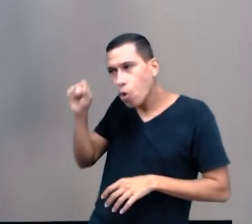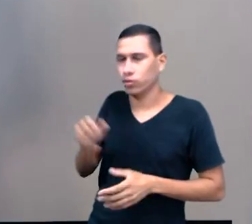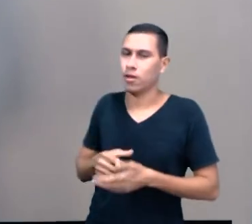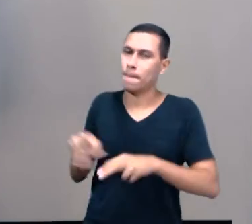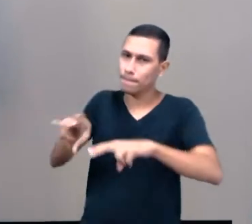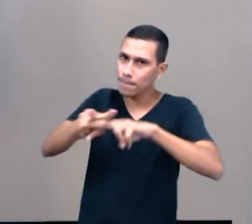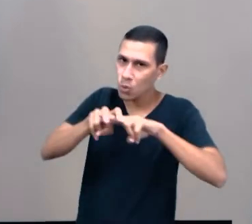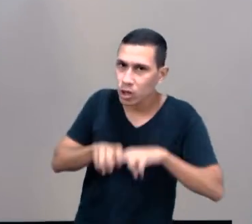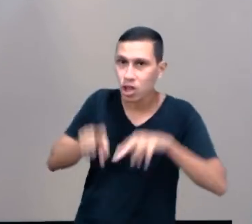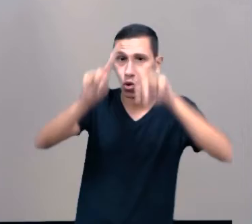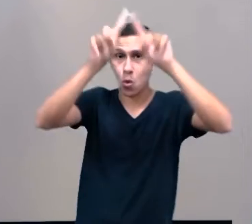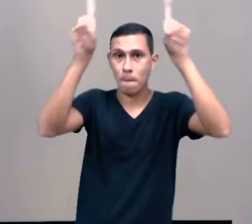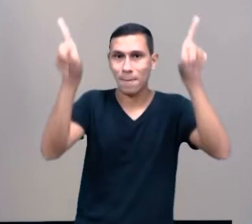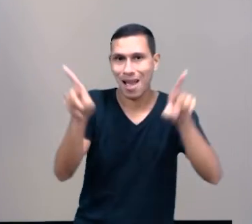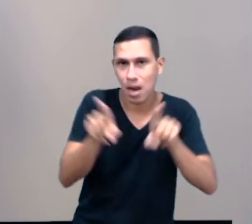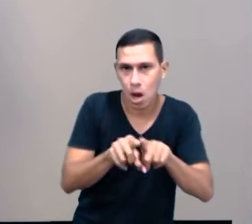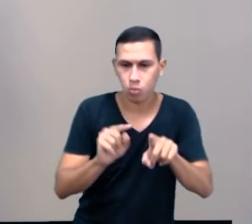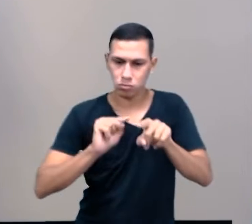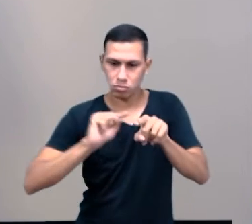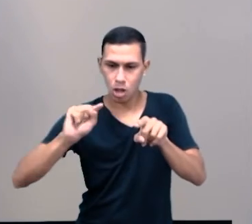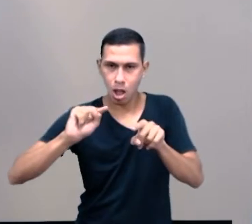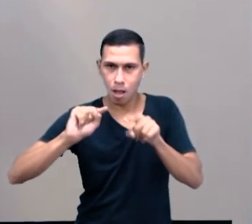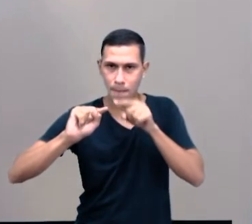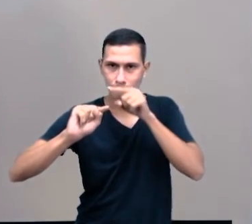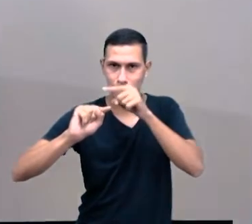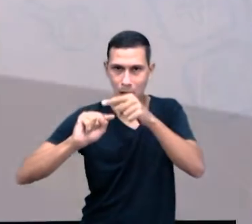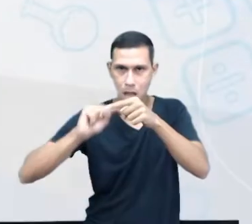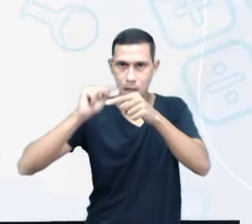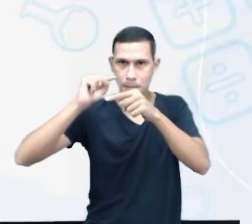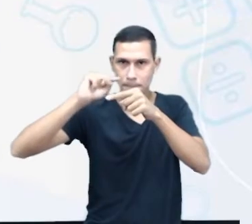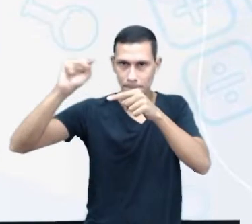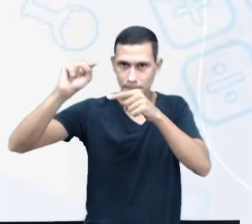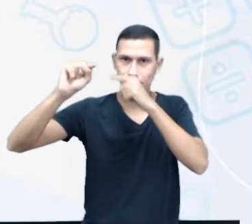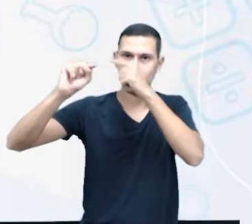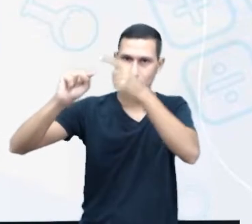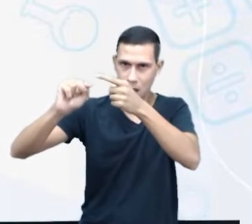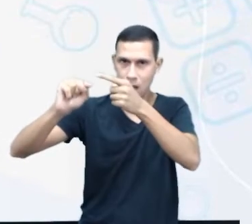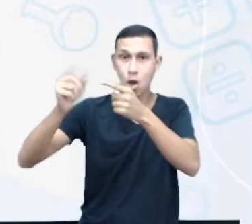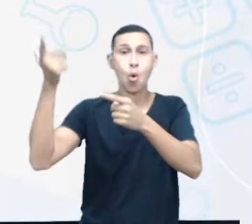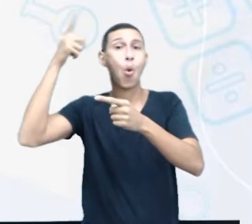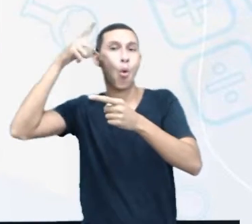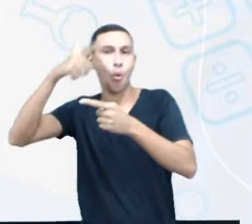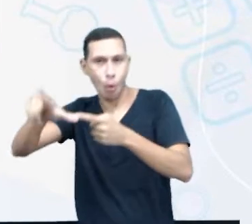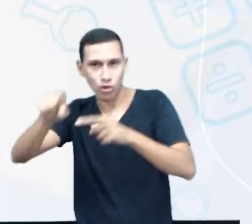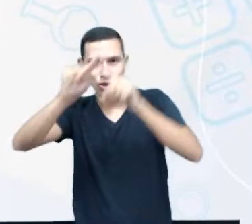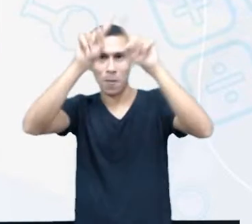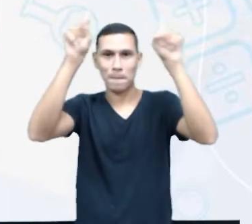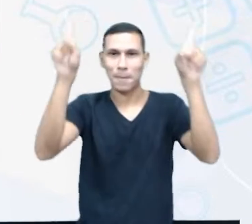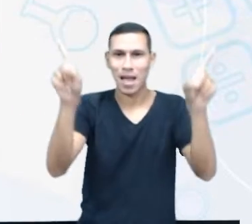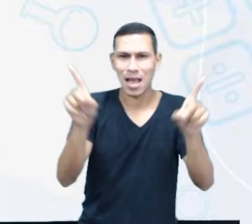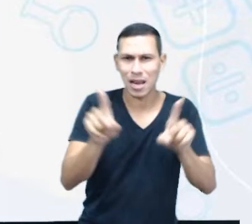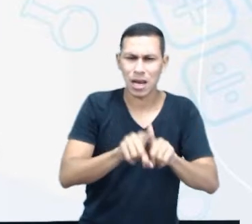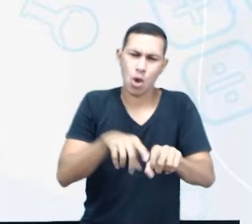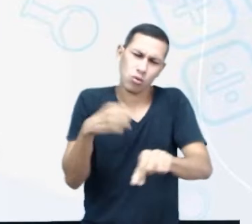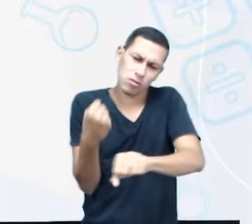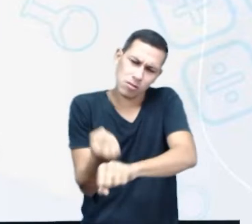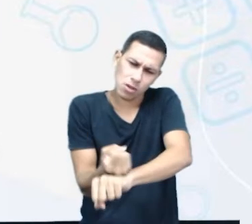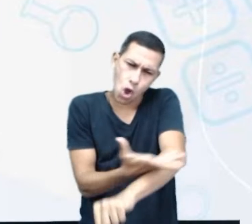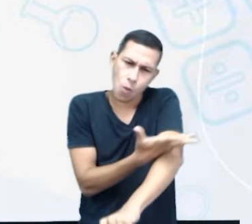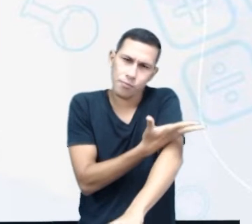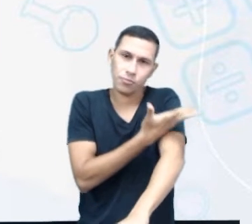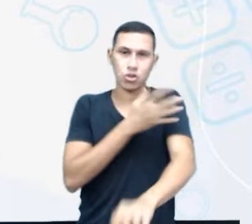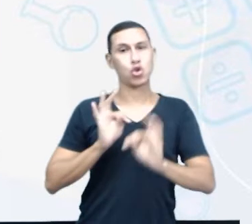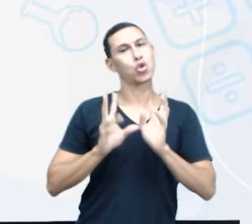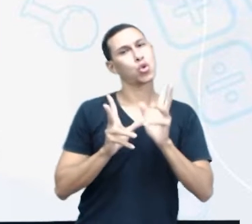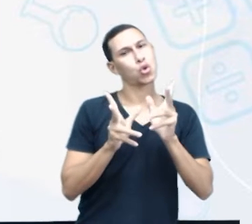esse balão aí ele está tracejado. O próximo balão que eu trago para vocês é o balão de emoção. Ele é